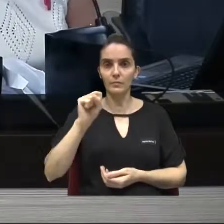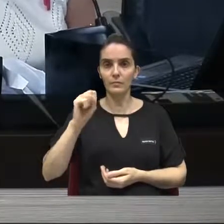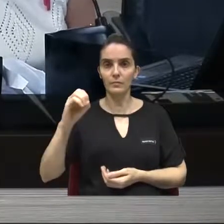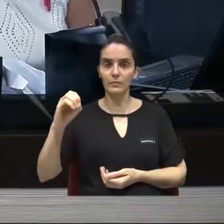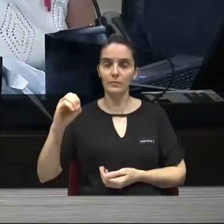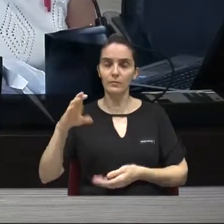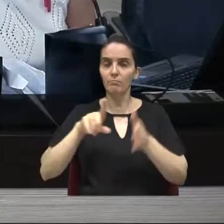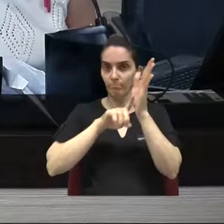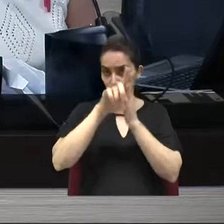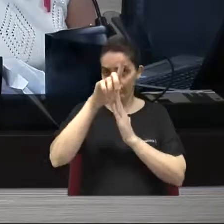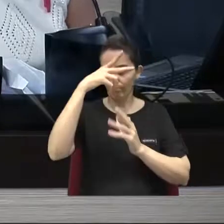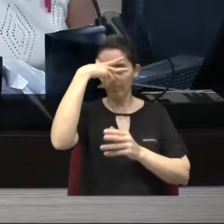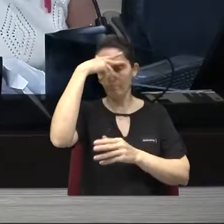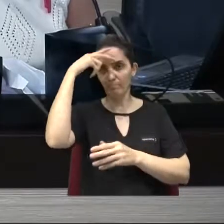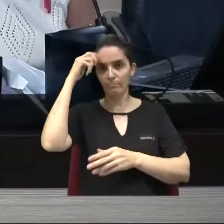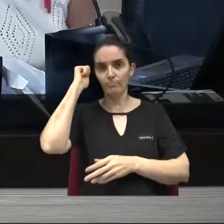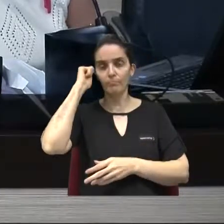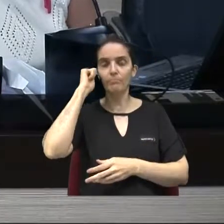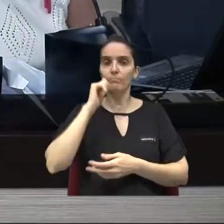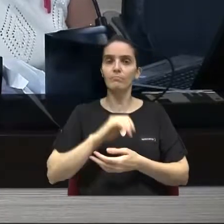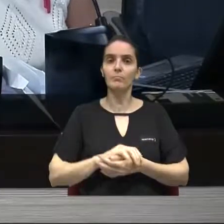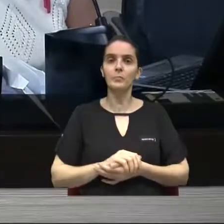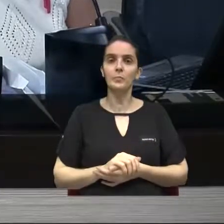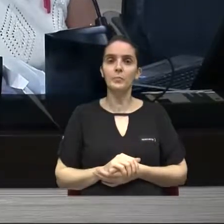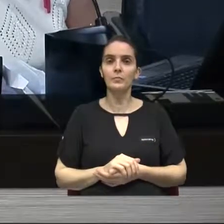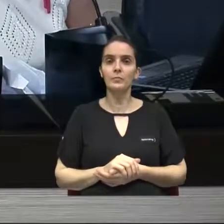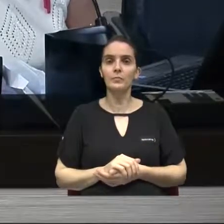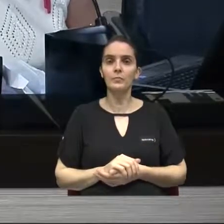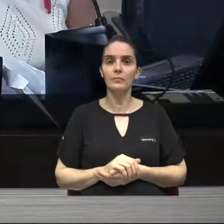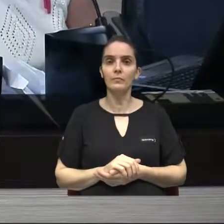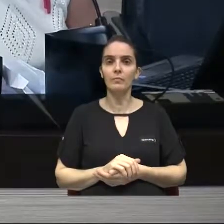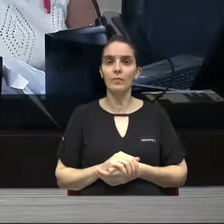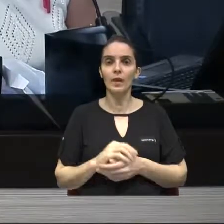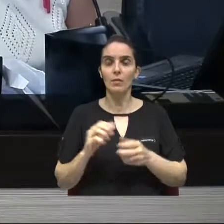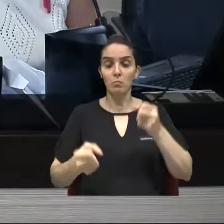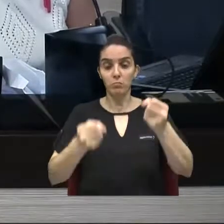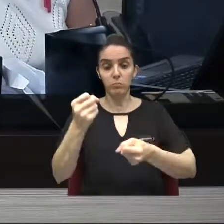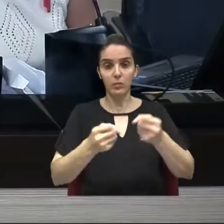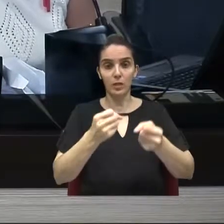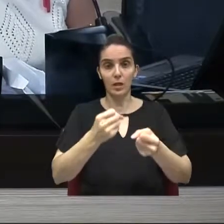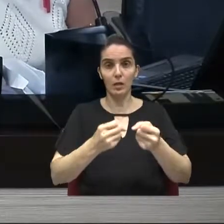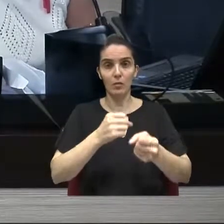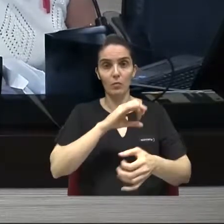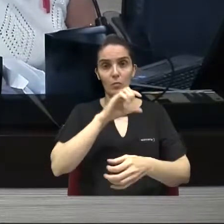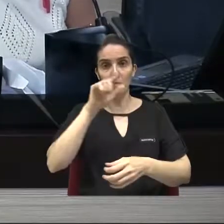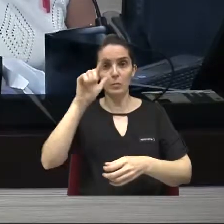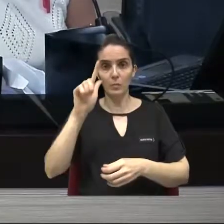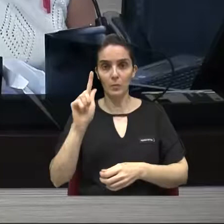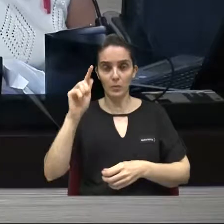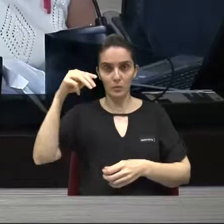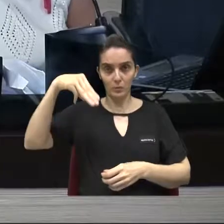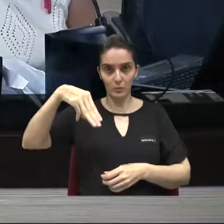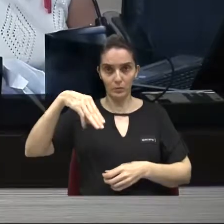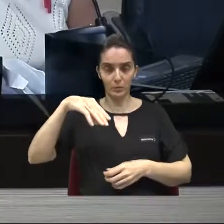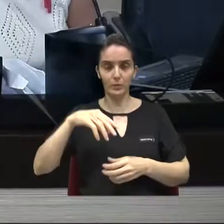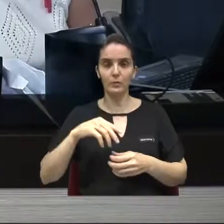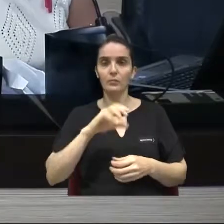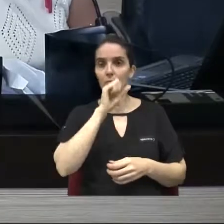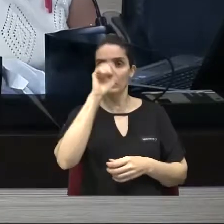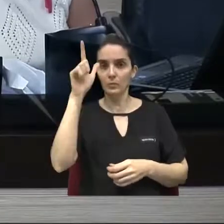580 requer informações ao Poder Executivo Municipal sobre viaturas da Guarda Municipal de Limeira. Autoria Elder Lúcio de Oliveira. Em